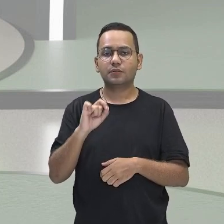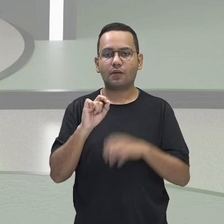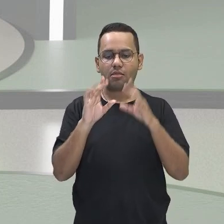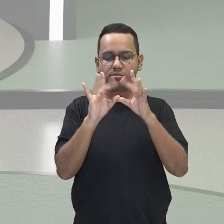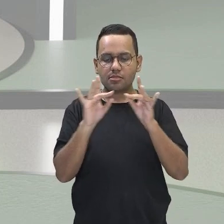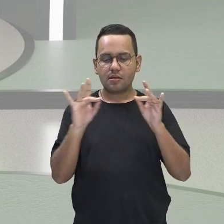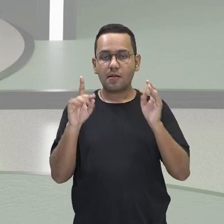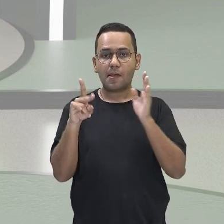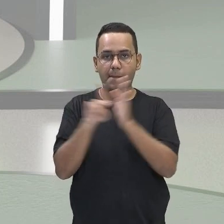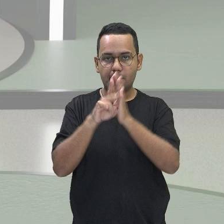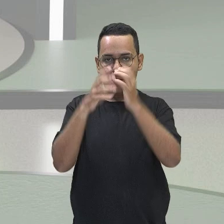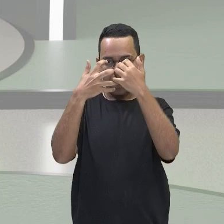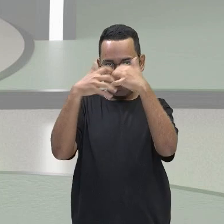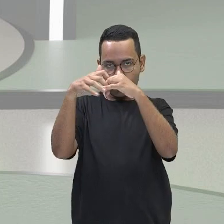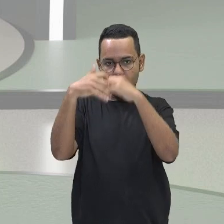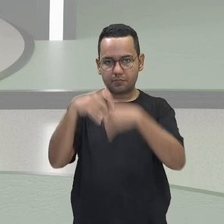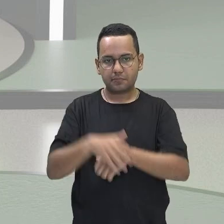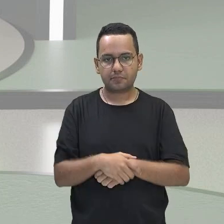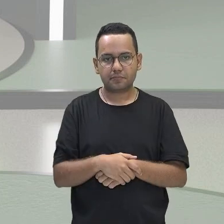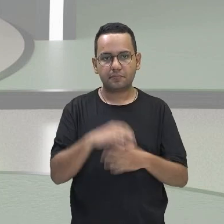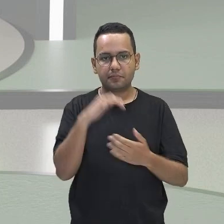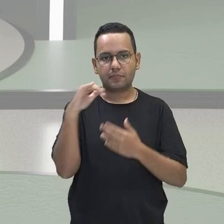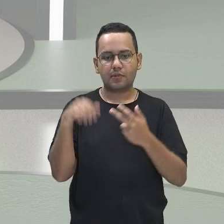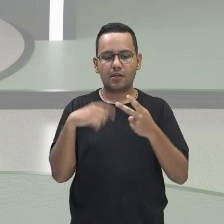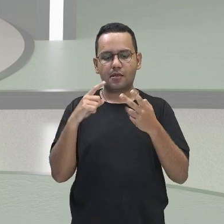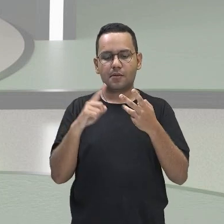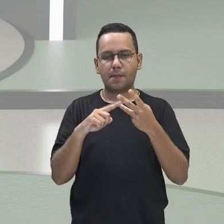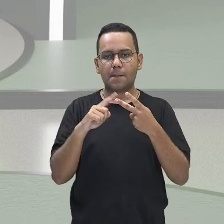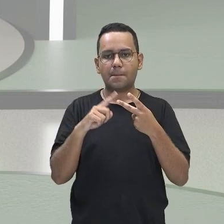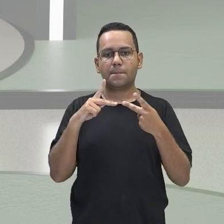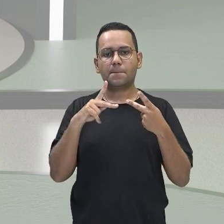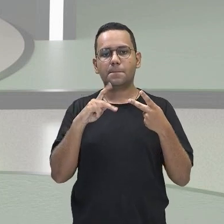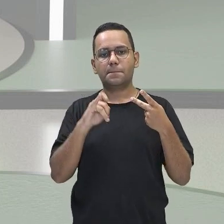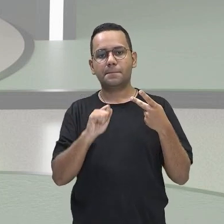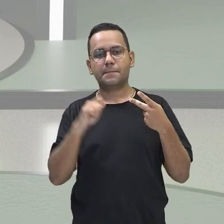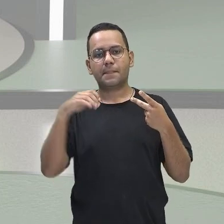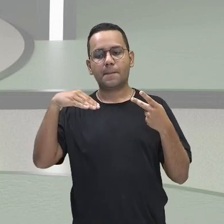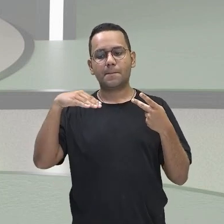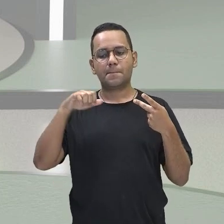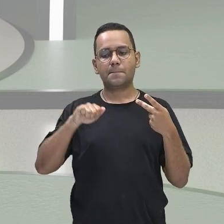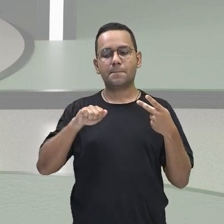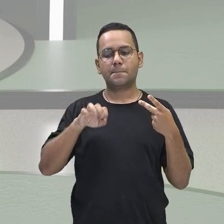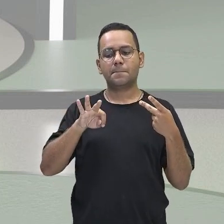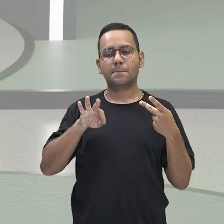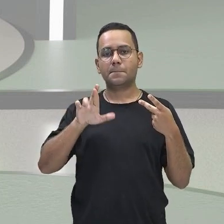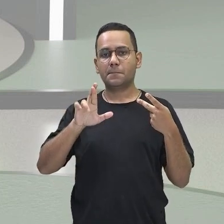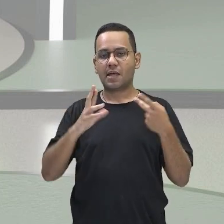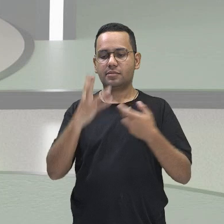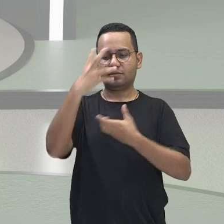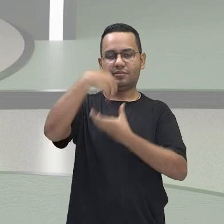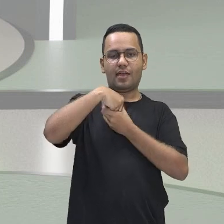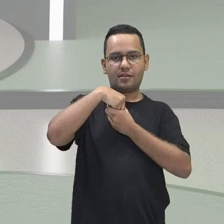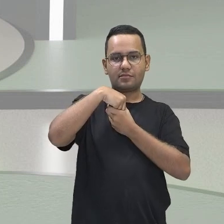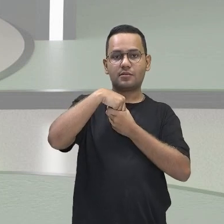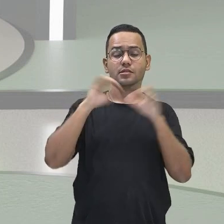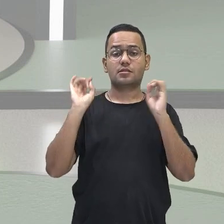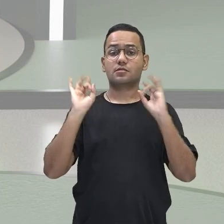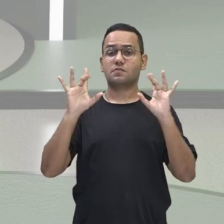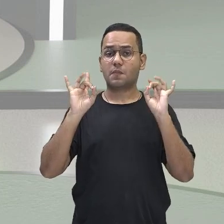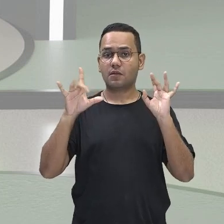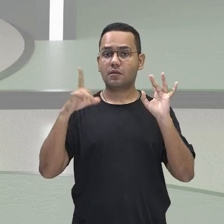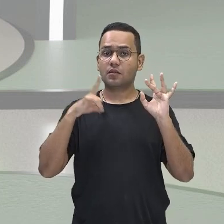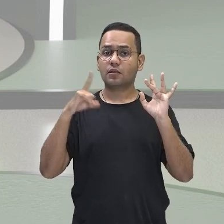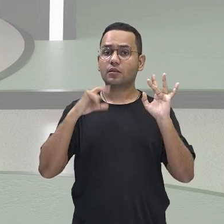encéfalo-craniano. A pia mater é a parte mais interna e delicada em contato direto com